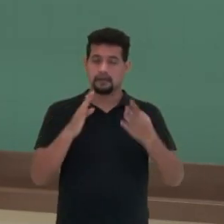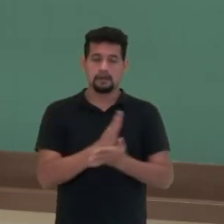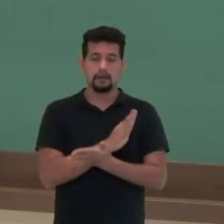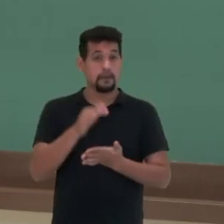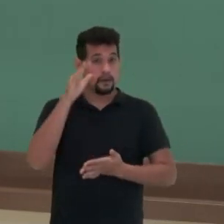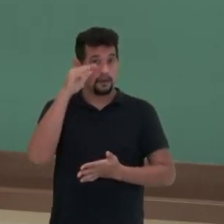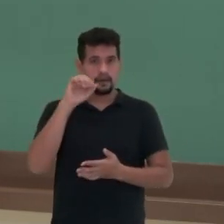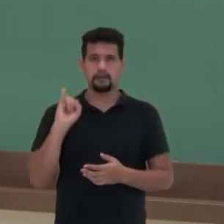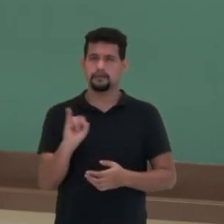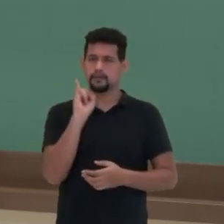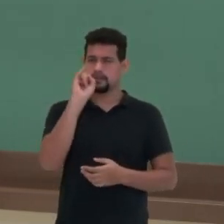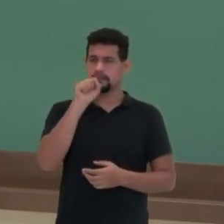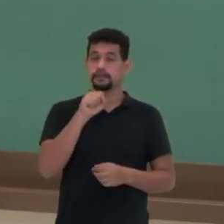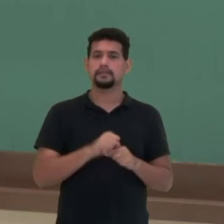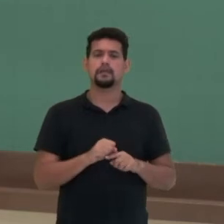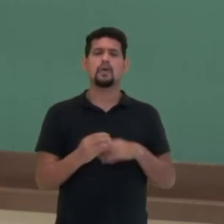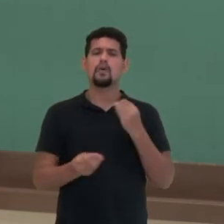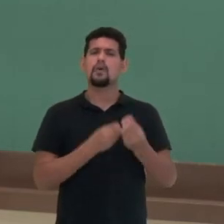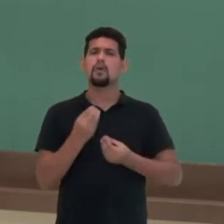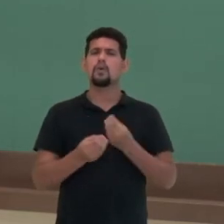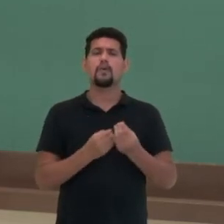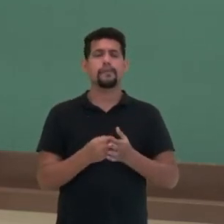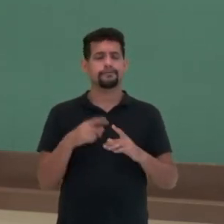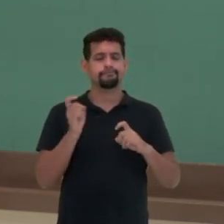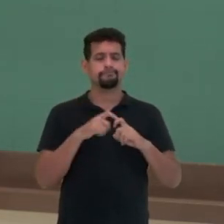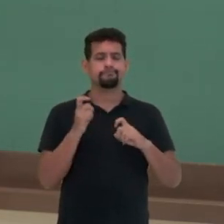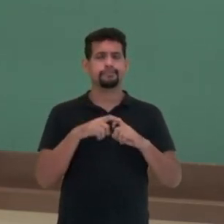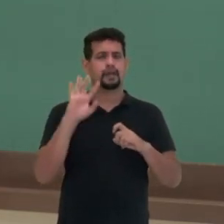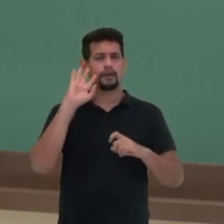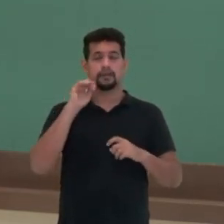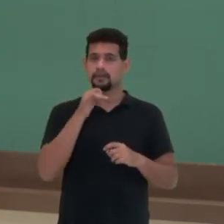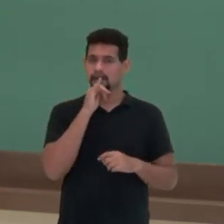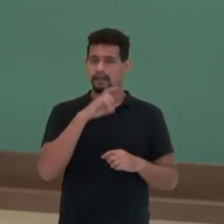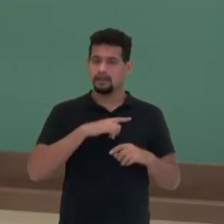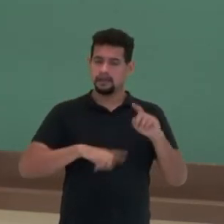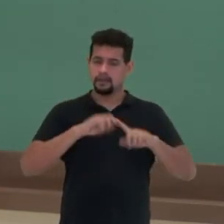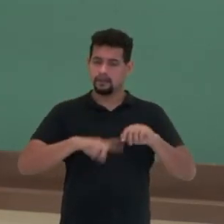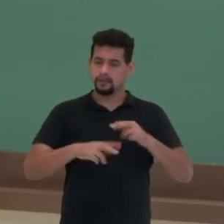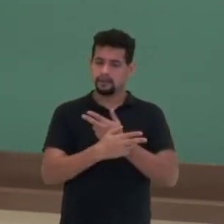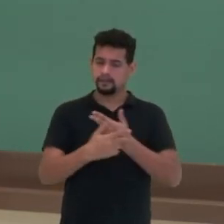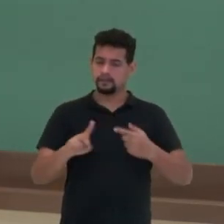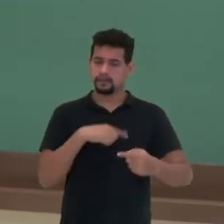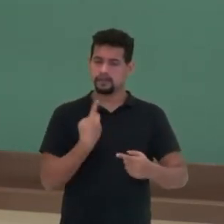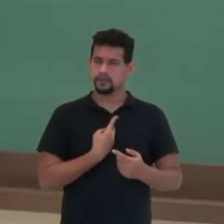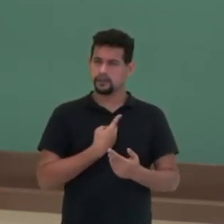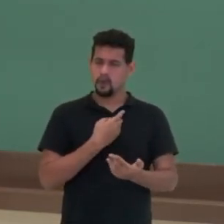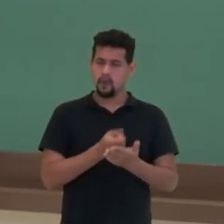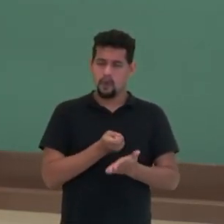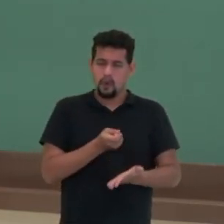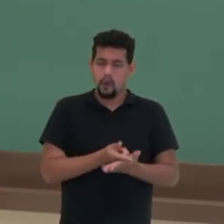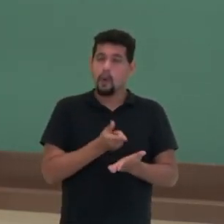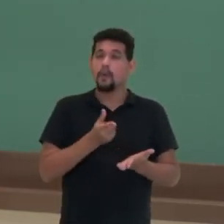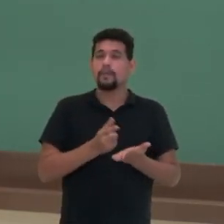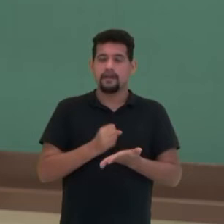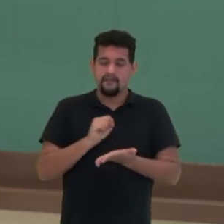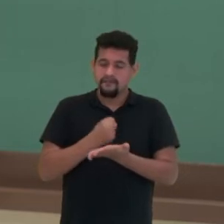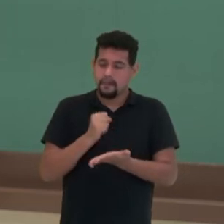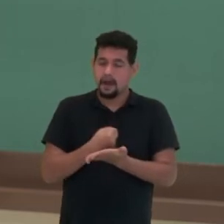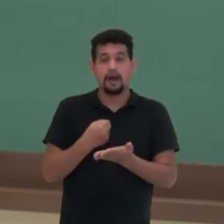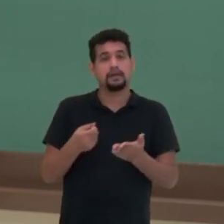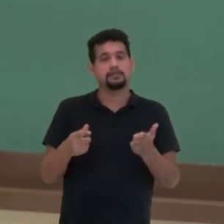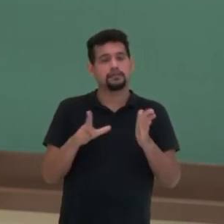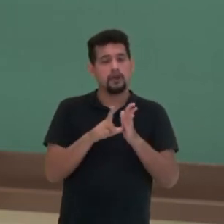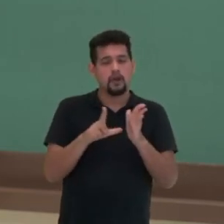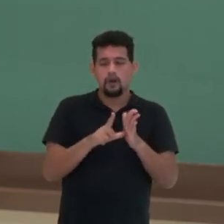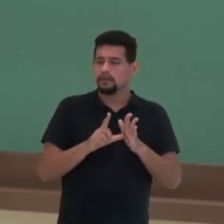bem interessante. Como que os cosméticos funcionam? Será que esses produtos que a gente compra, né, nas farmácias ou nas lojas